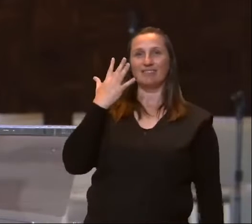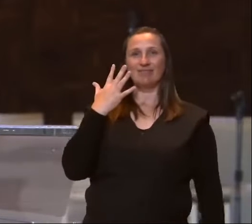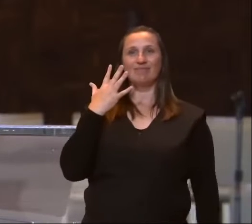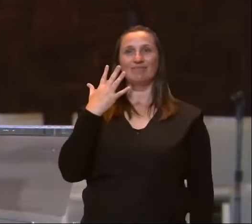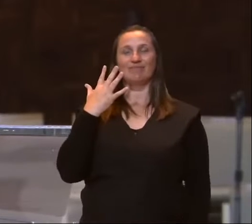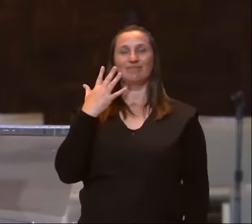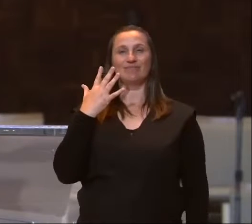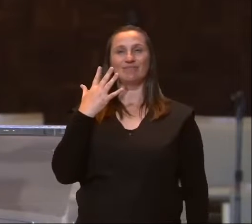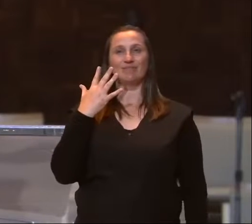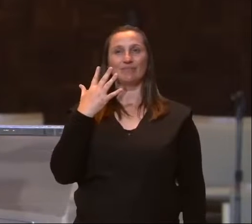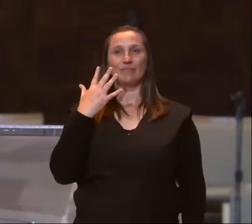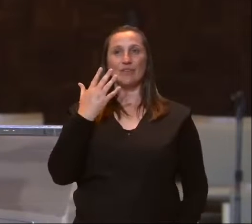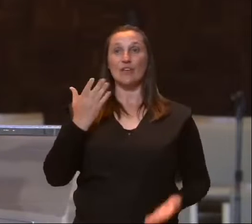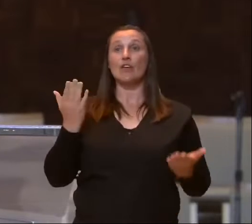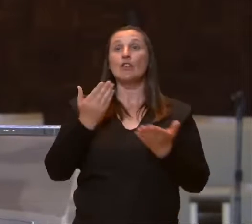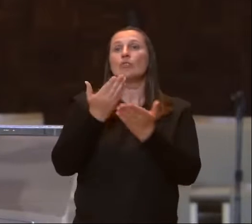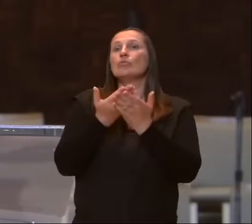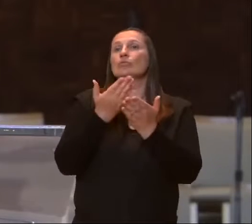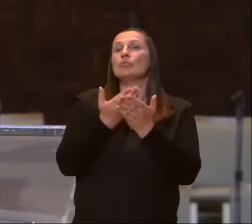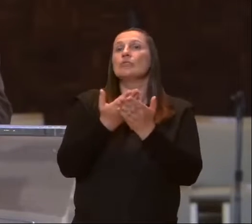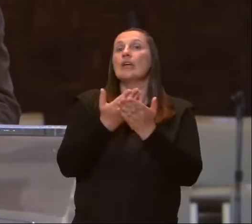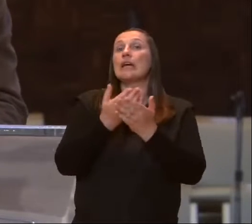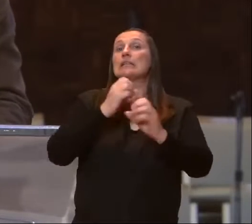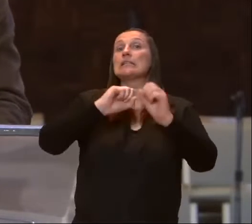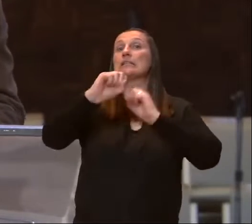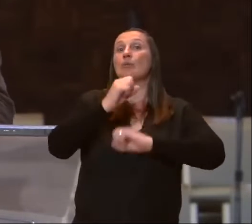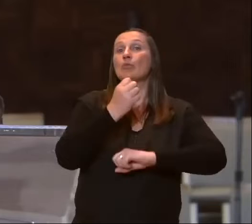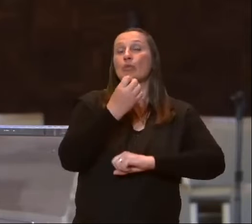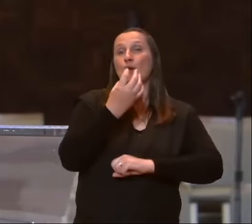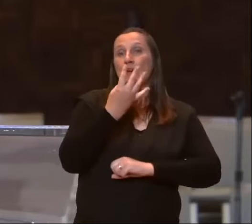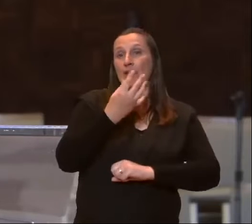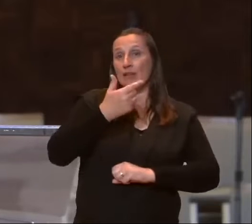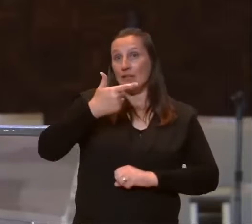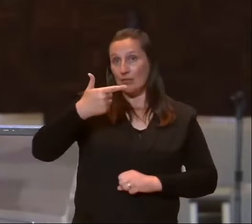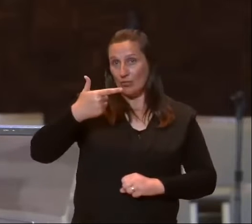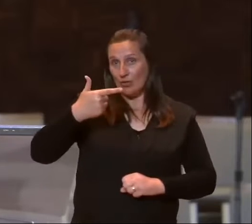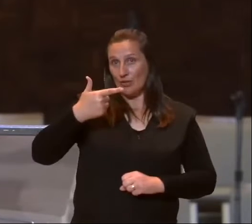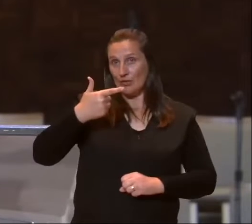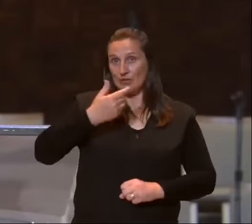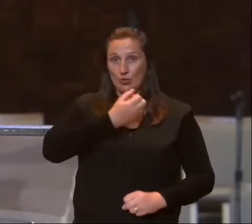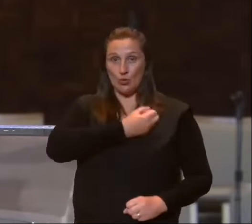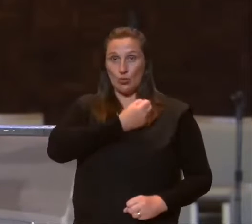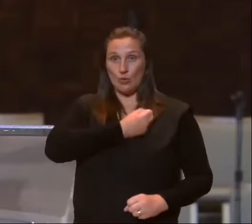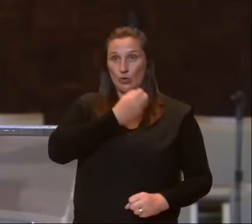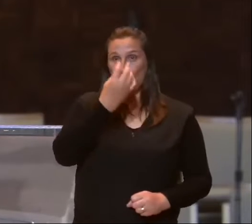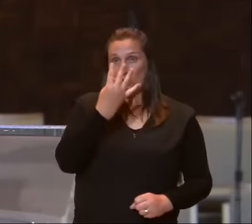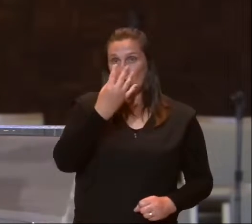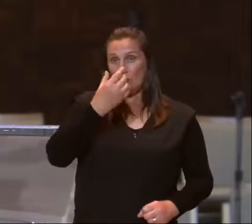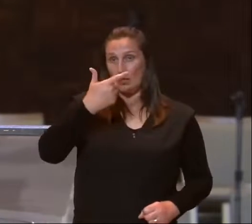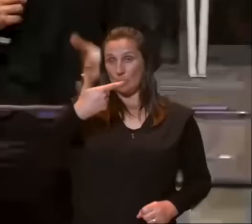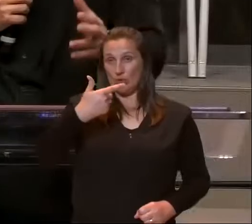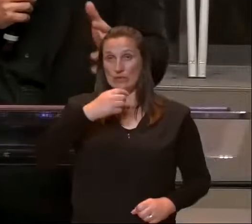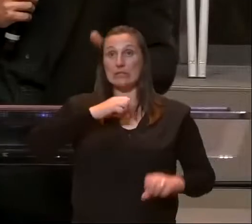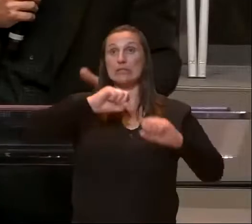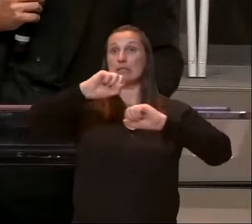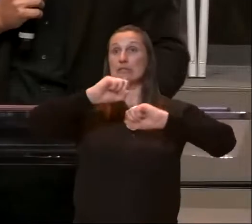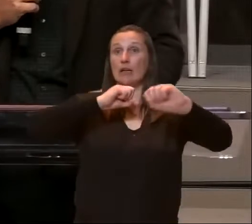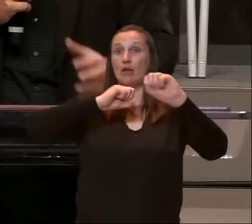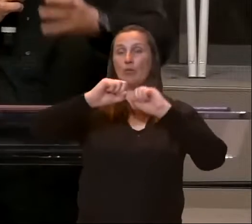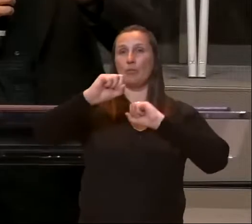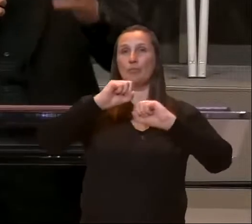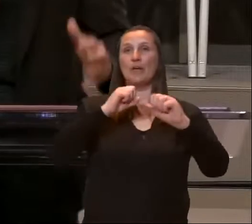Senhor. Quero ler com os irmãos mais uma vez o Salmo 42. Diz assim: como a